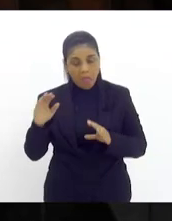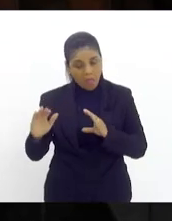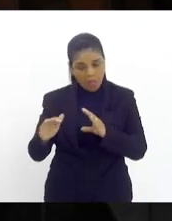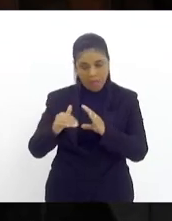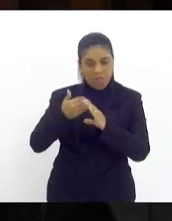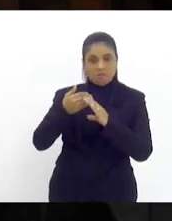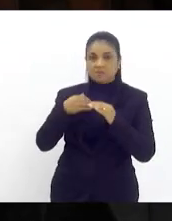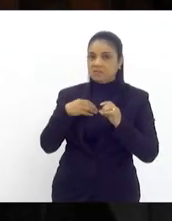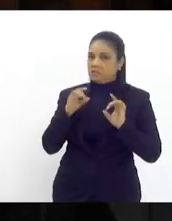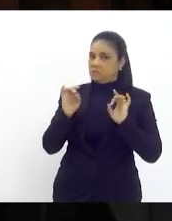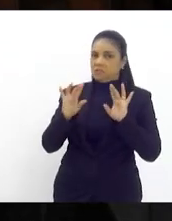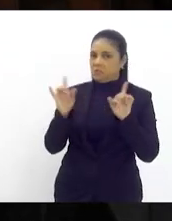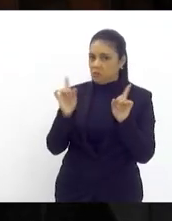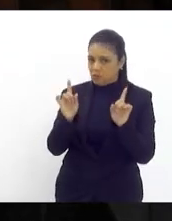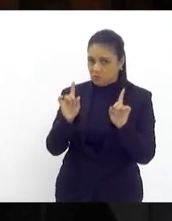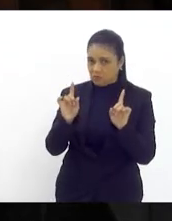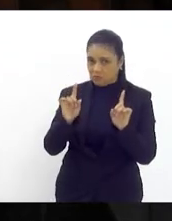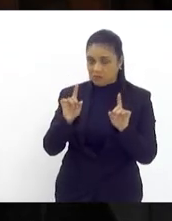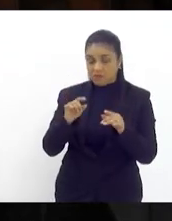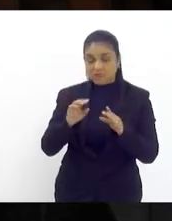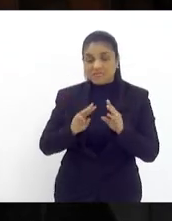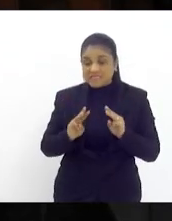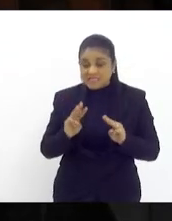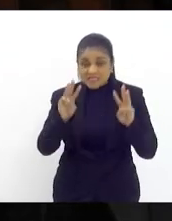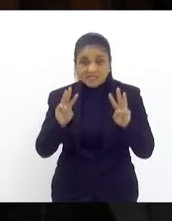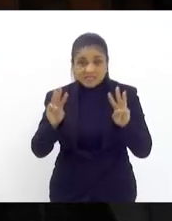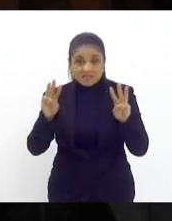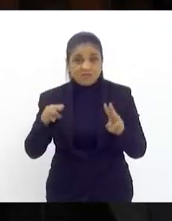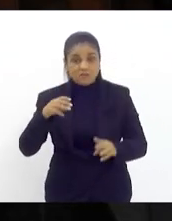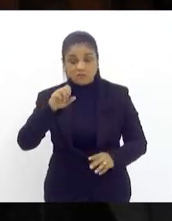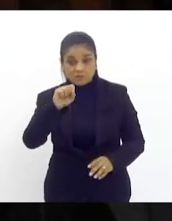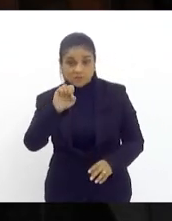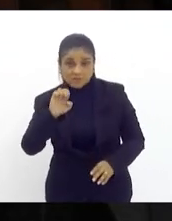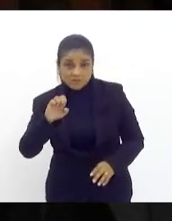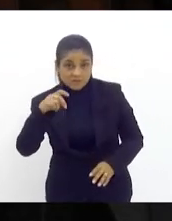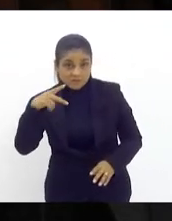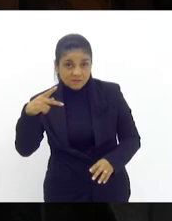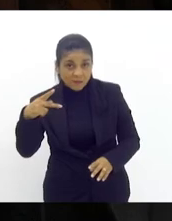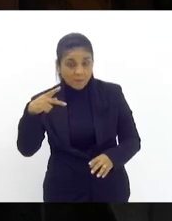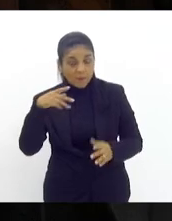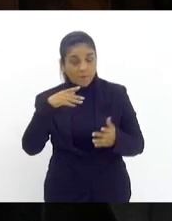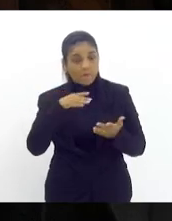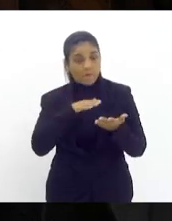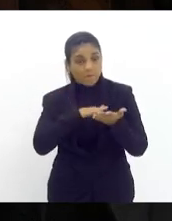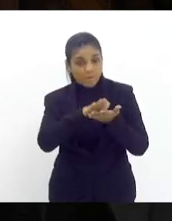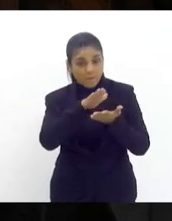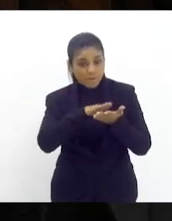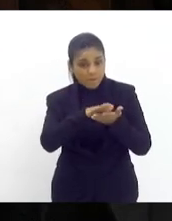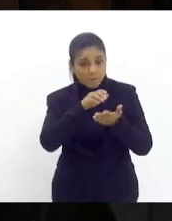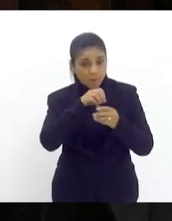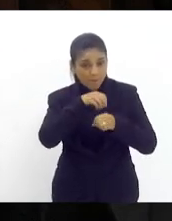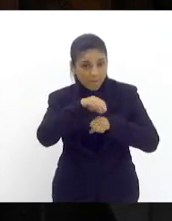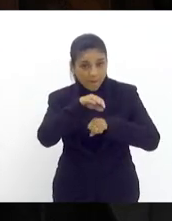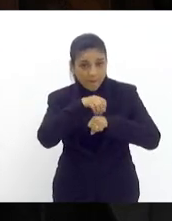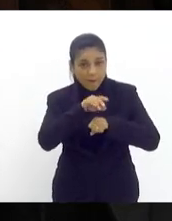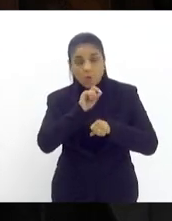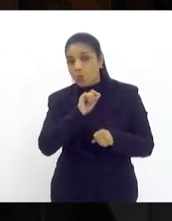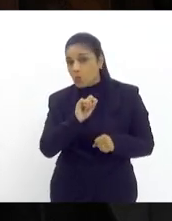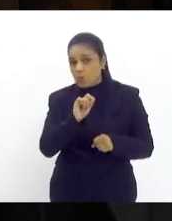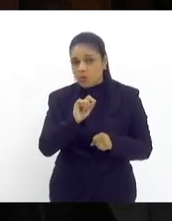lá no site do CEP eles fizeram publicar a seguinte nota